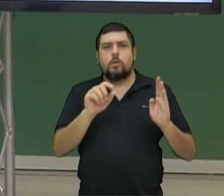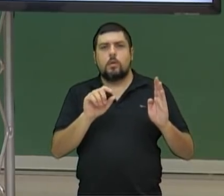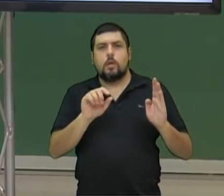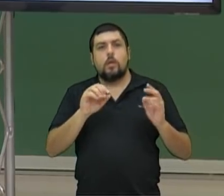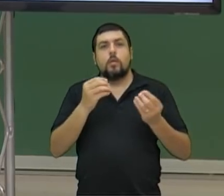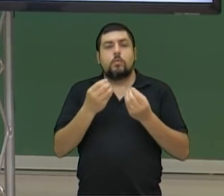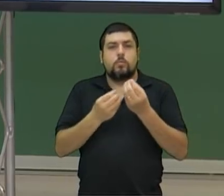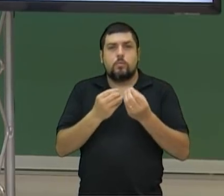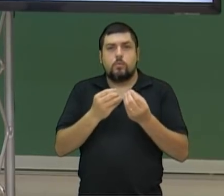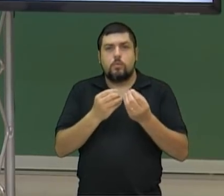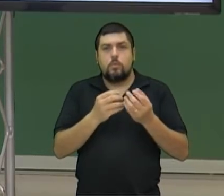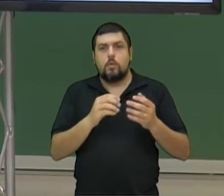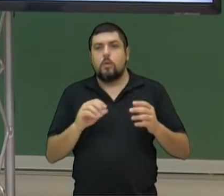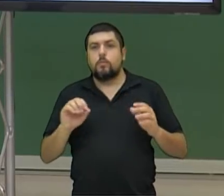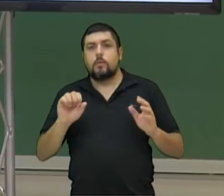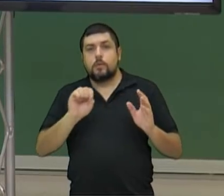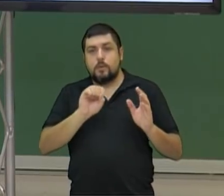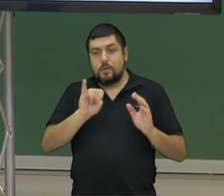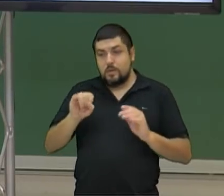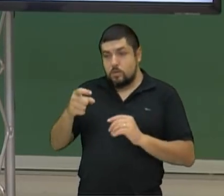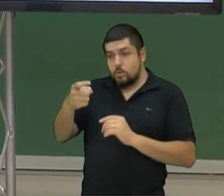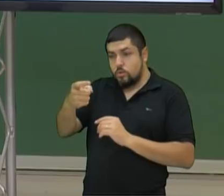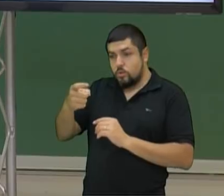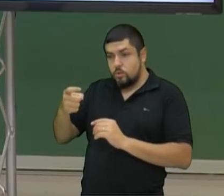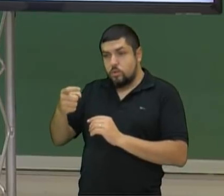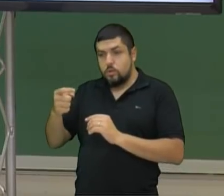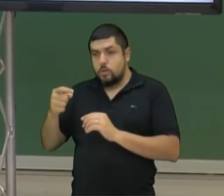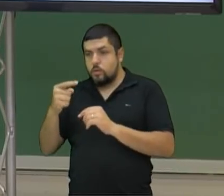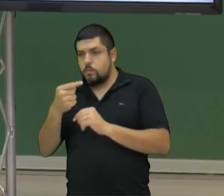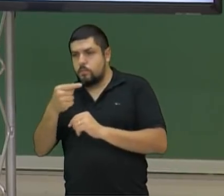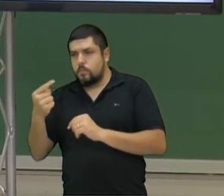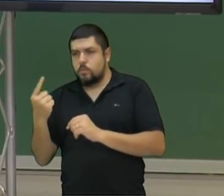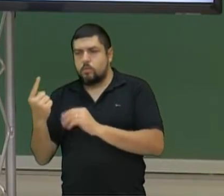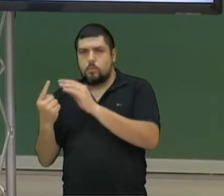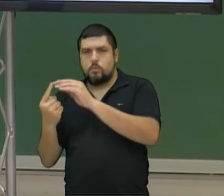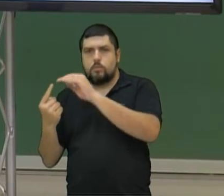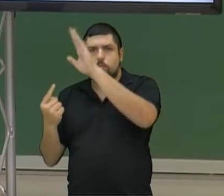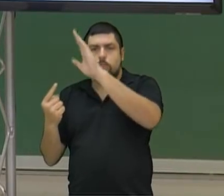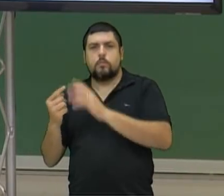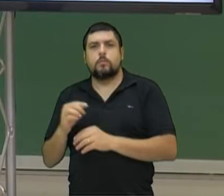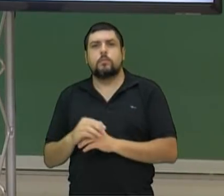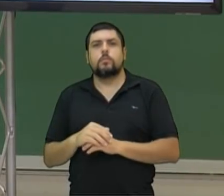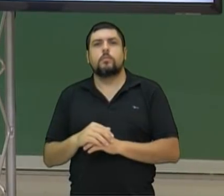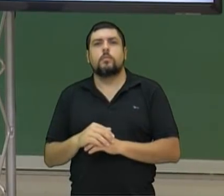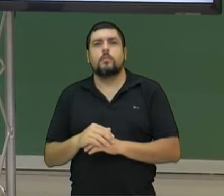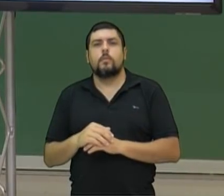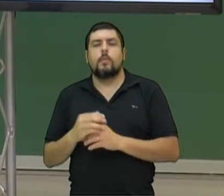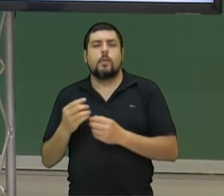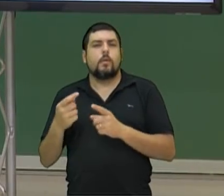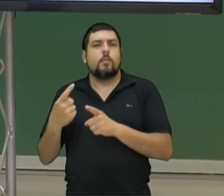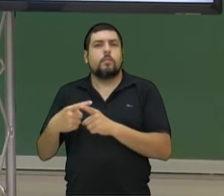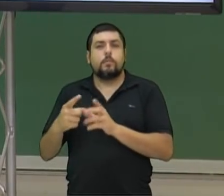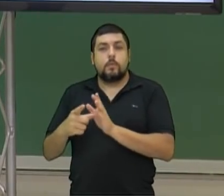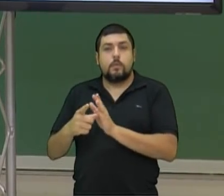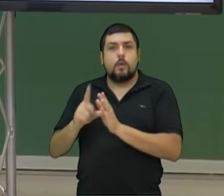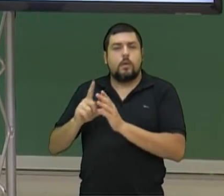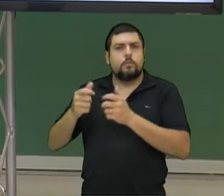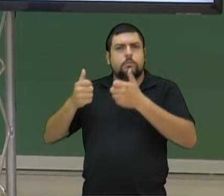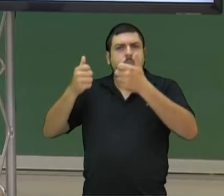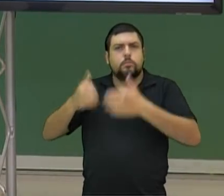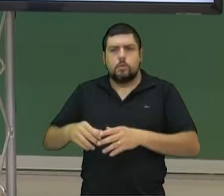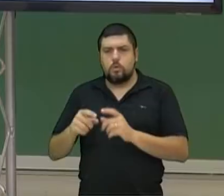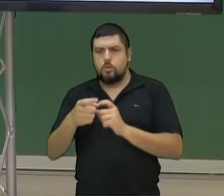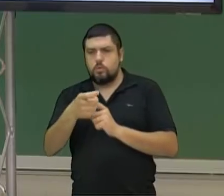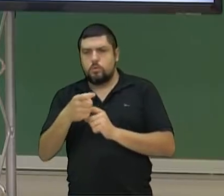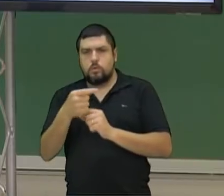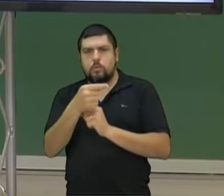que menos 1. Por quê? X mais 1 será maior que zero quando x for maior ou igual a menos 1. Então, eu vou